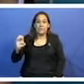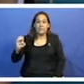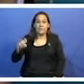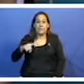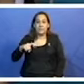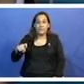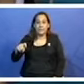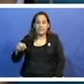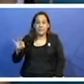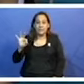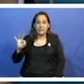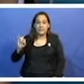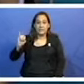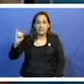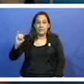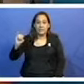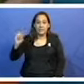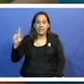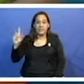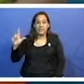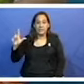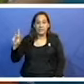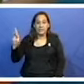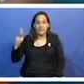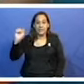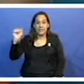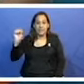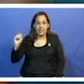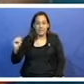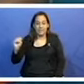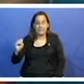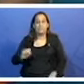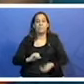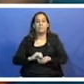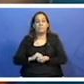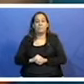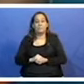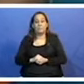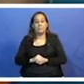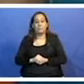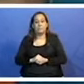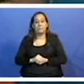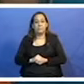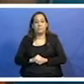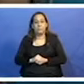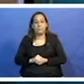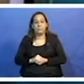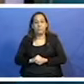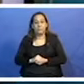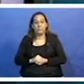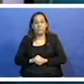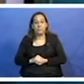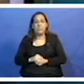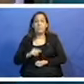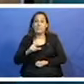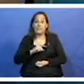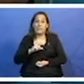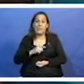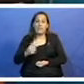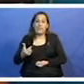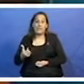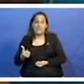sextilhas. Sim, né? Lembra que a gente vem conversando isso desde o início da aula? Se tem seis